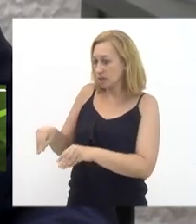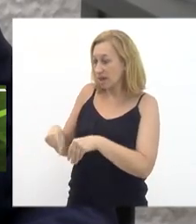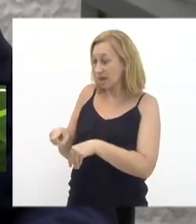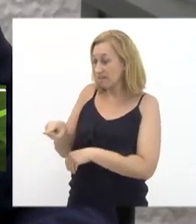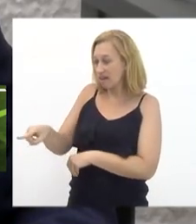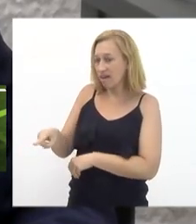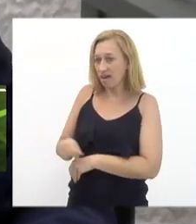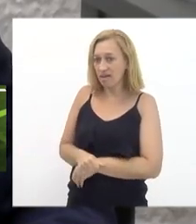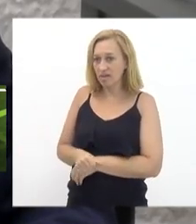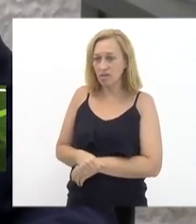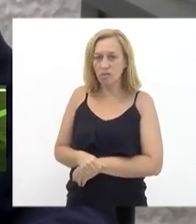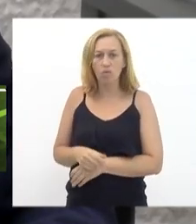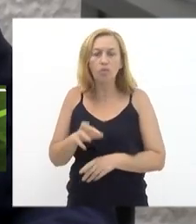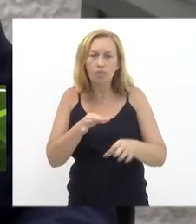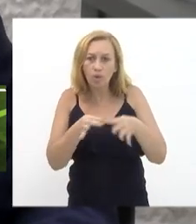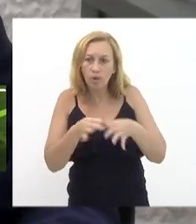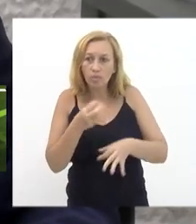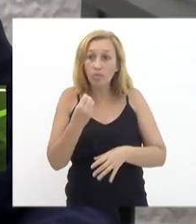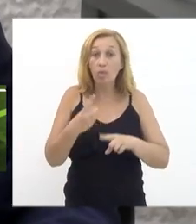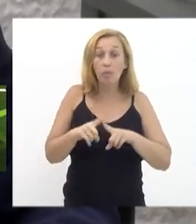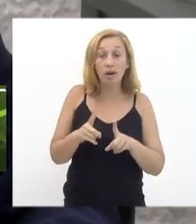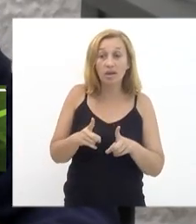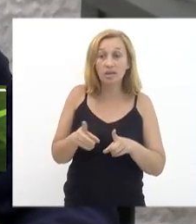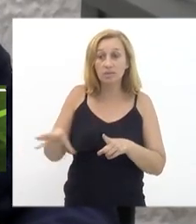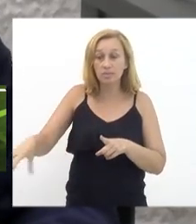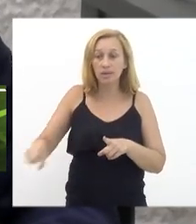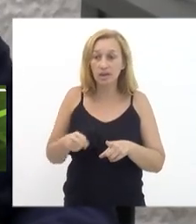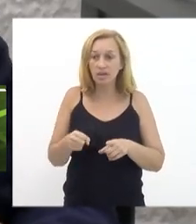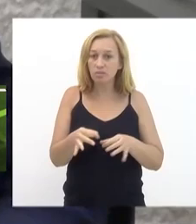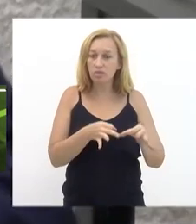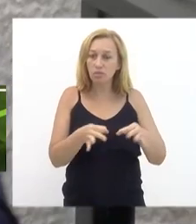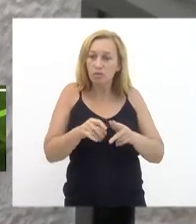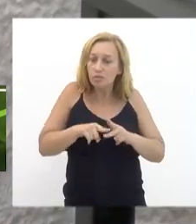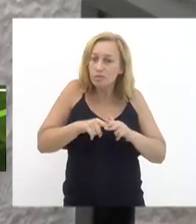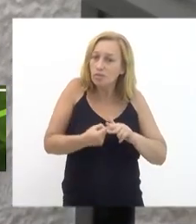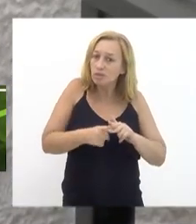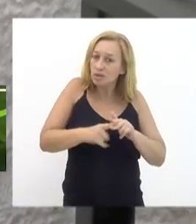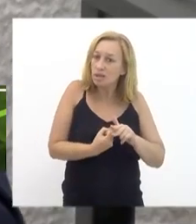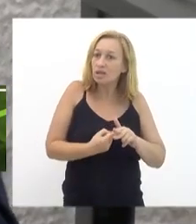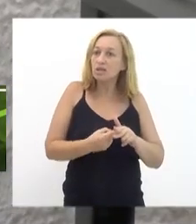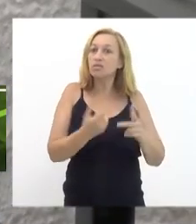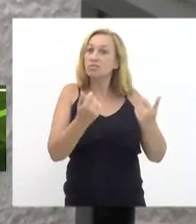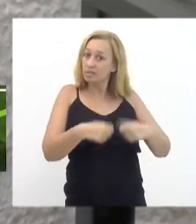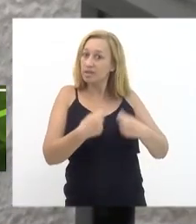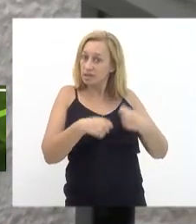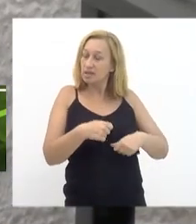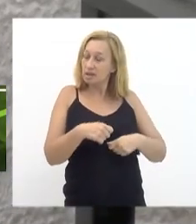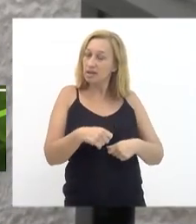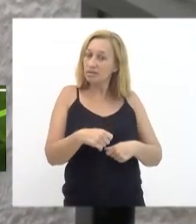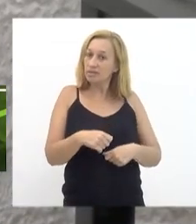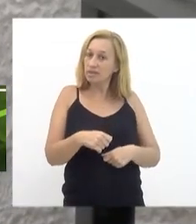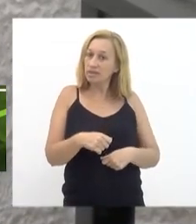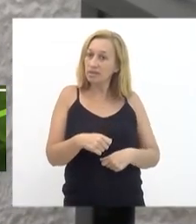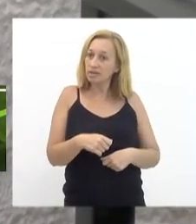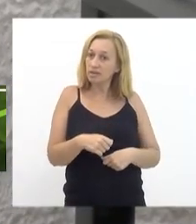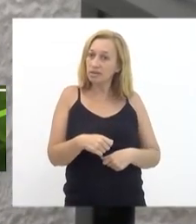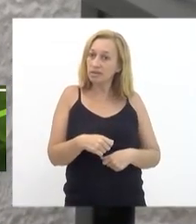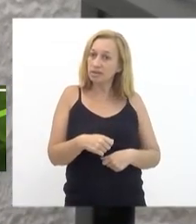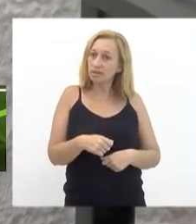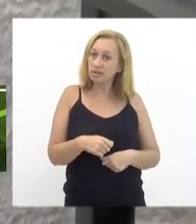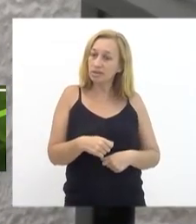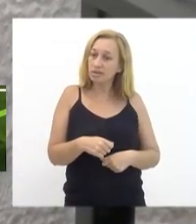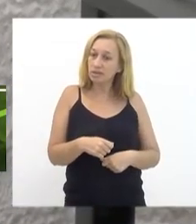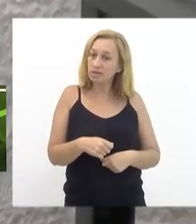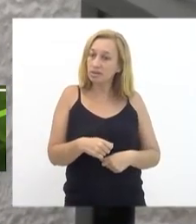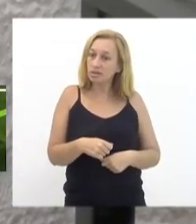programa permite sensacional mas nós pegamos o programa e demos uma ajustada onde as coisas é não